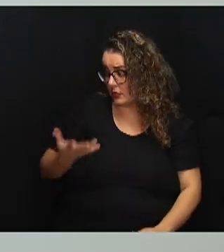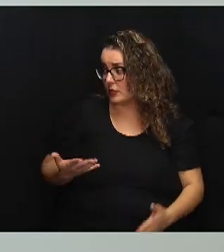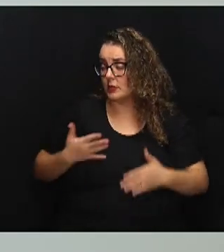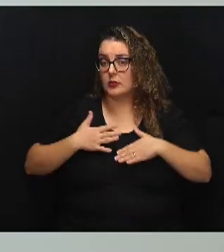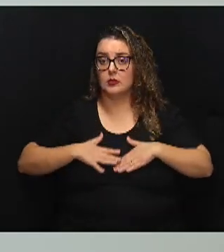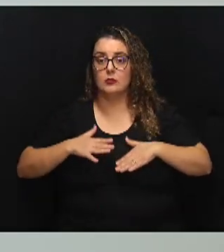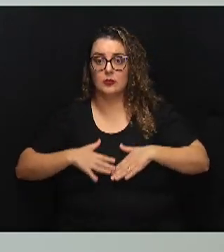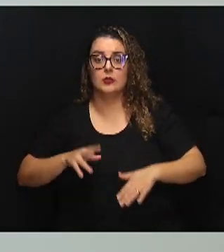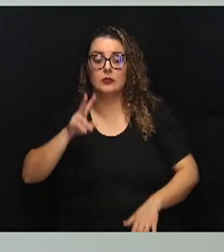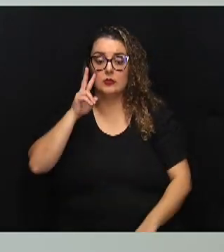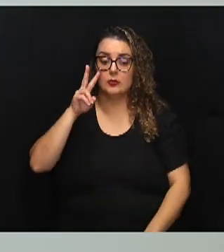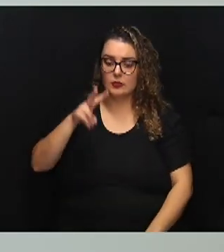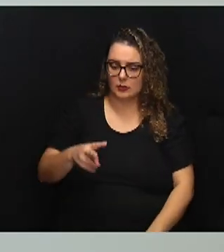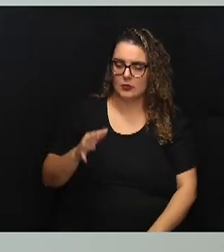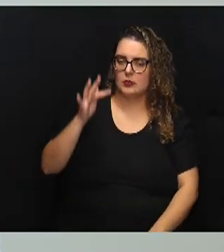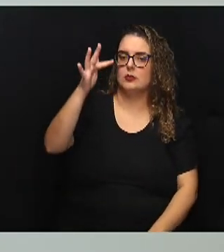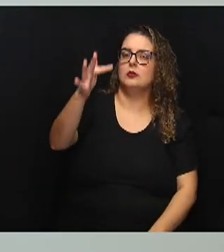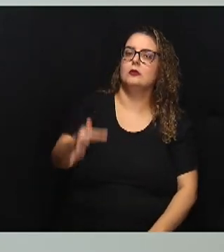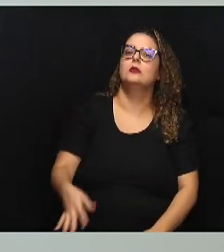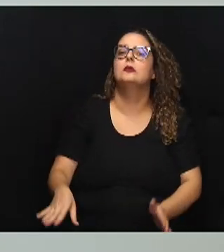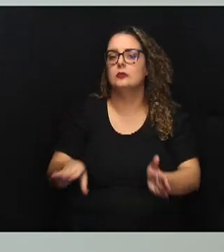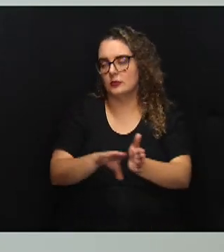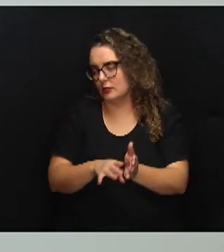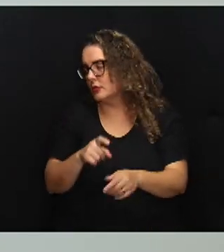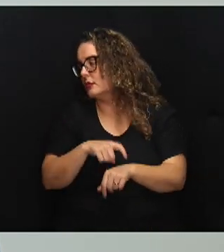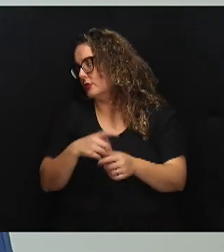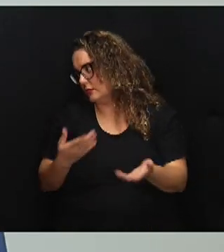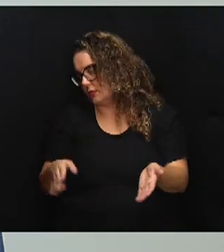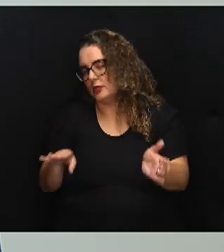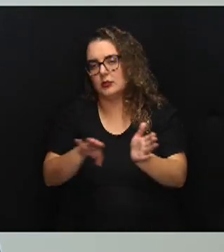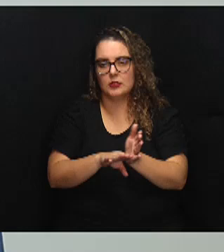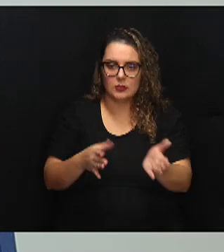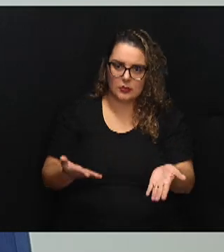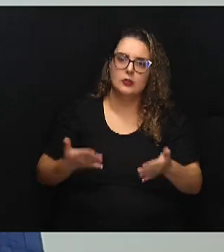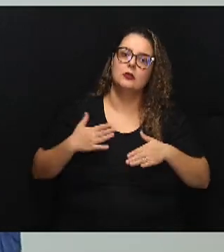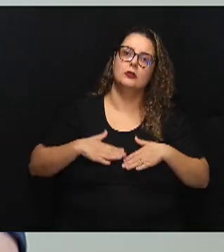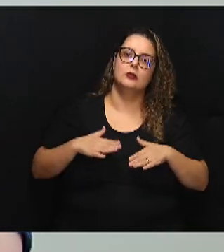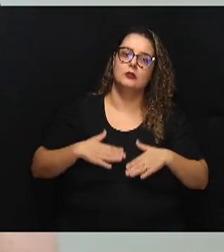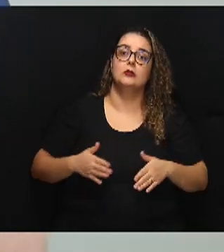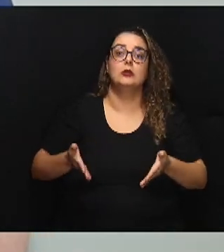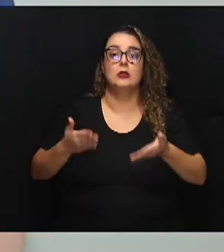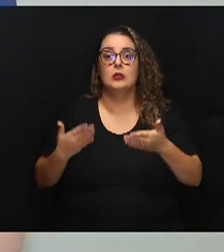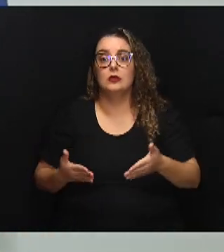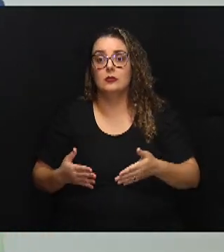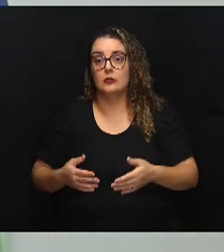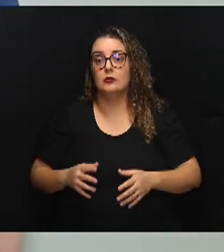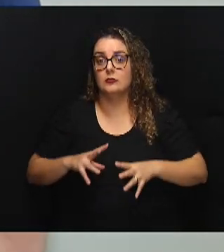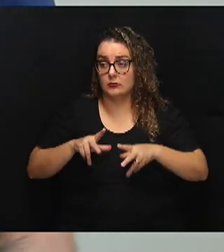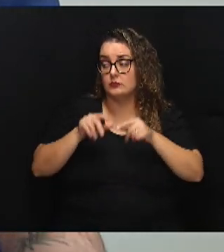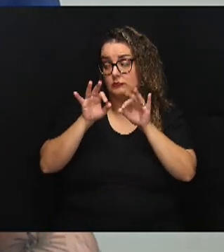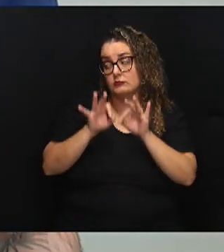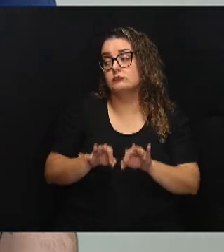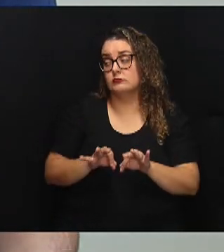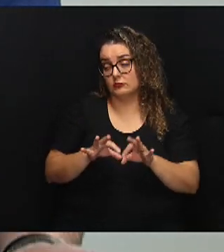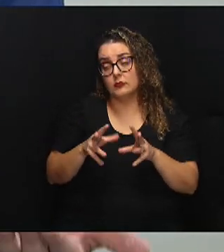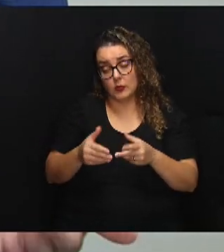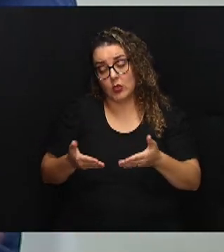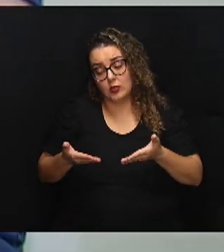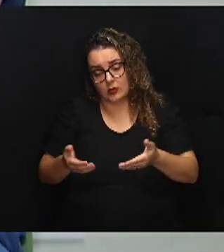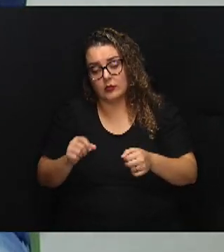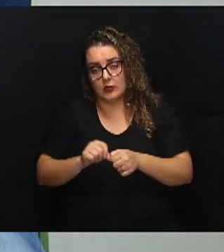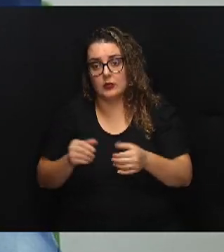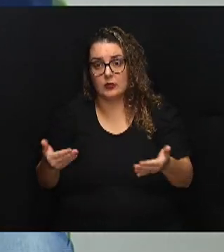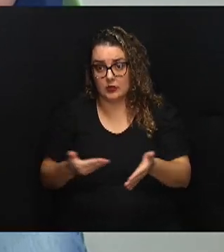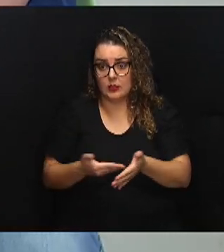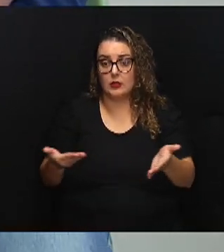hora de olhar para esse futuro que está chegando, esse momento que está vindo, tenha muita tranquilidade. Seja muito honesta e honesto com o que foi feito até agora, com o